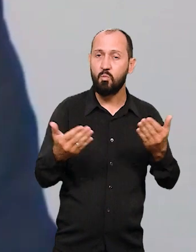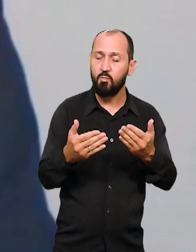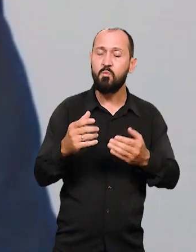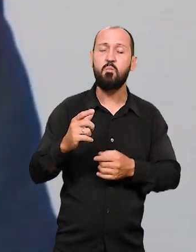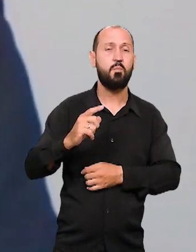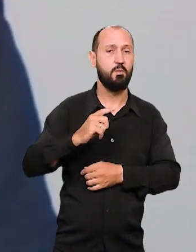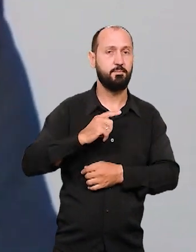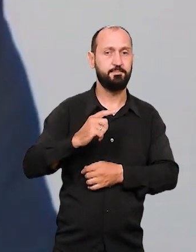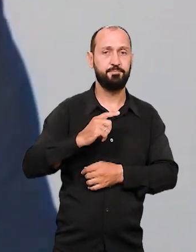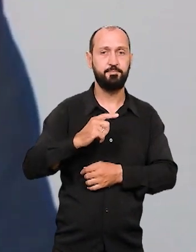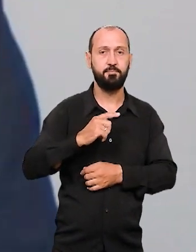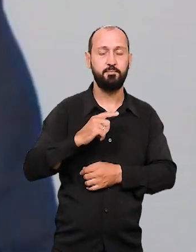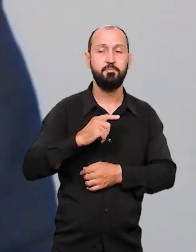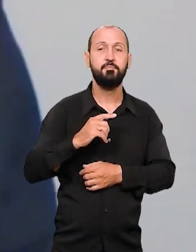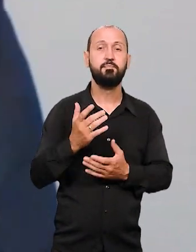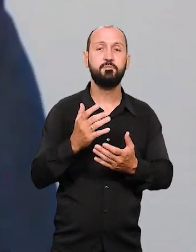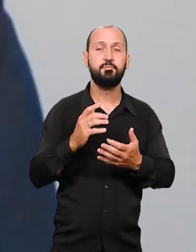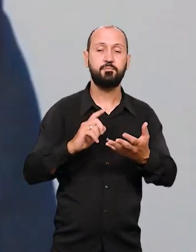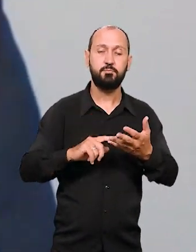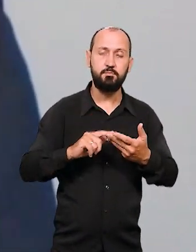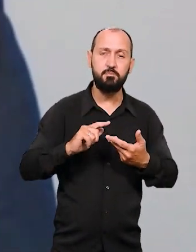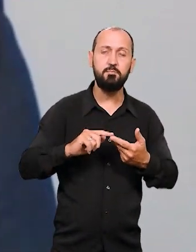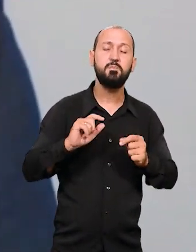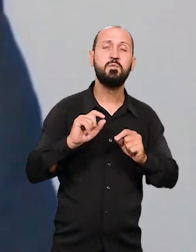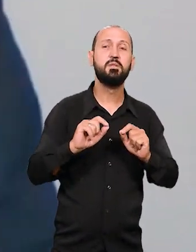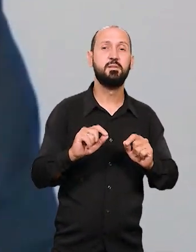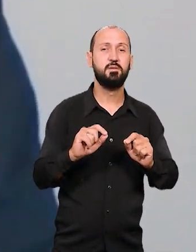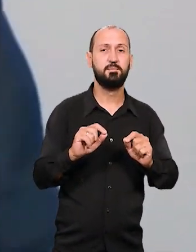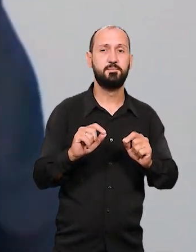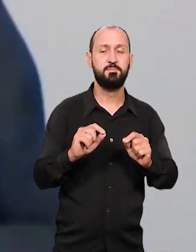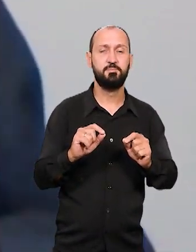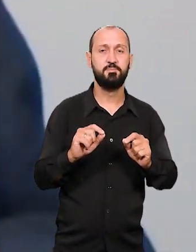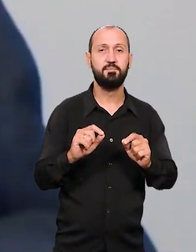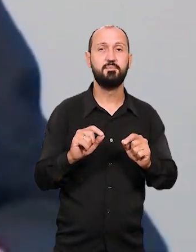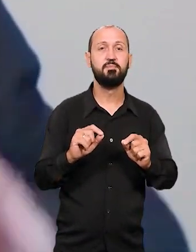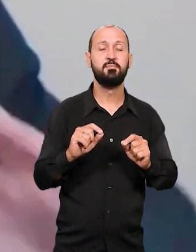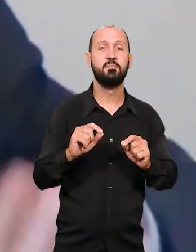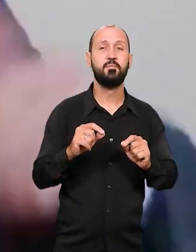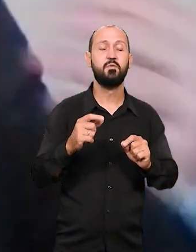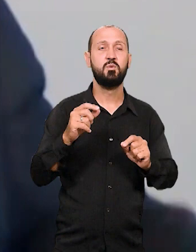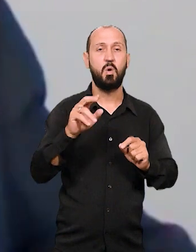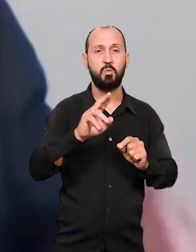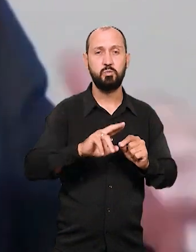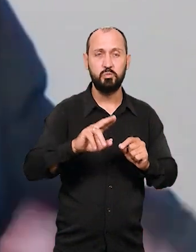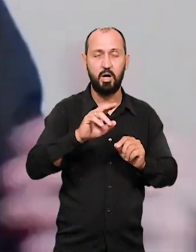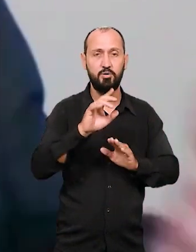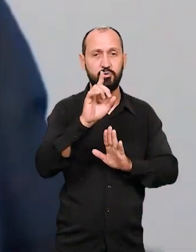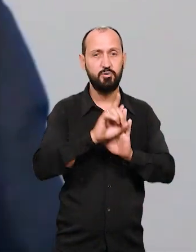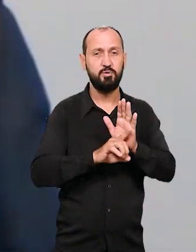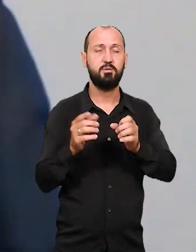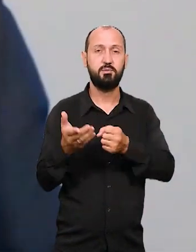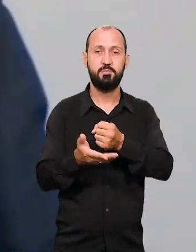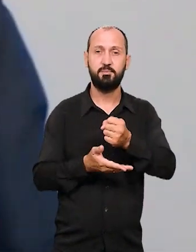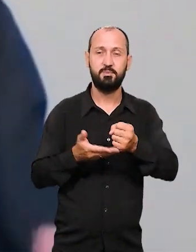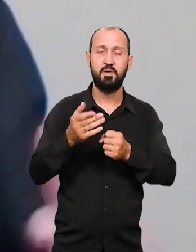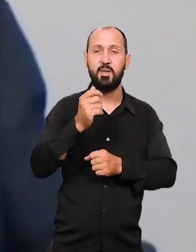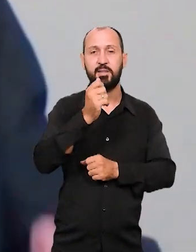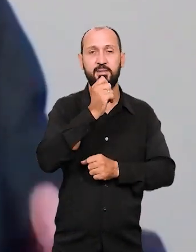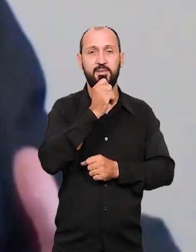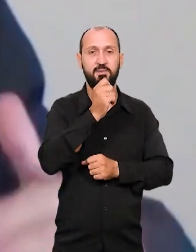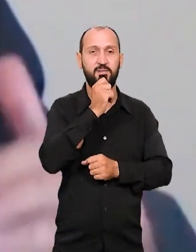hoje, existem determinadas situações em que acessar direitos